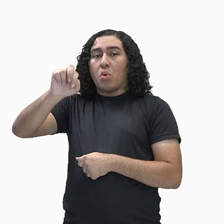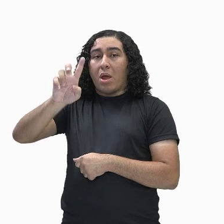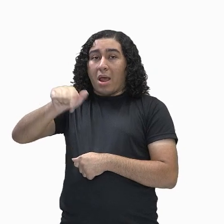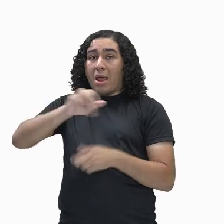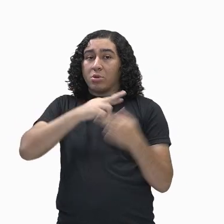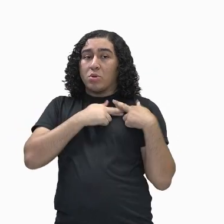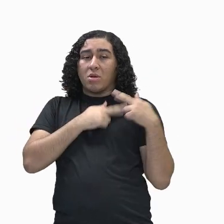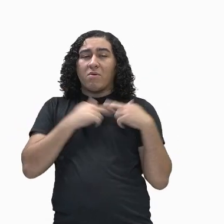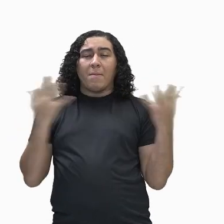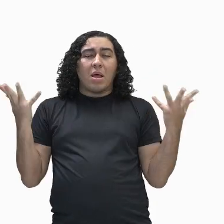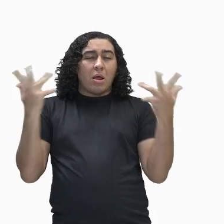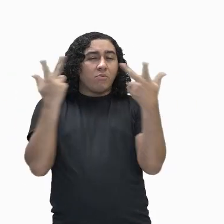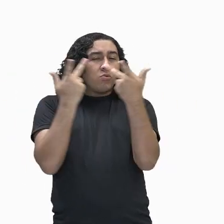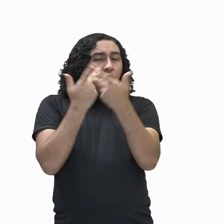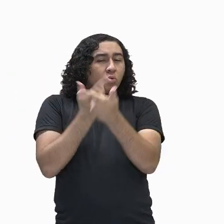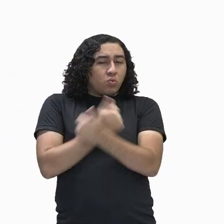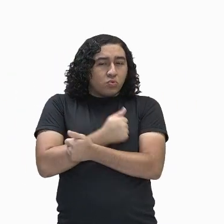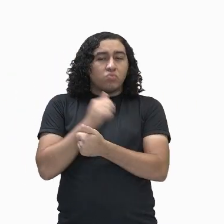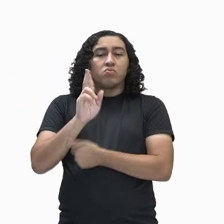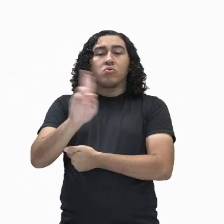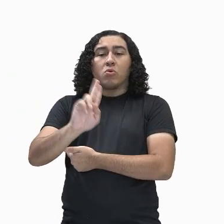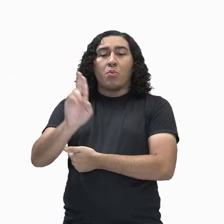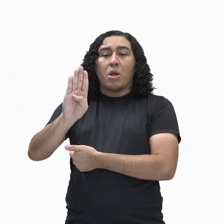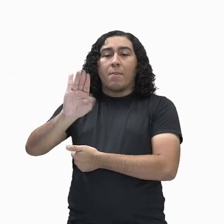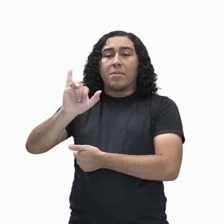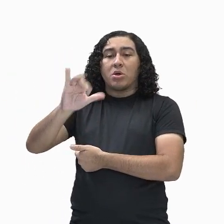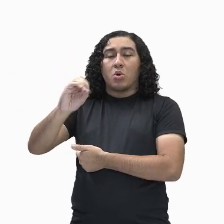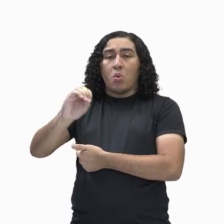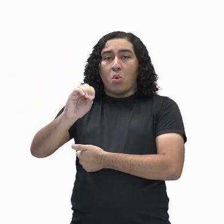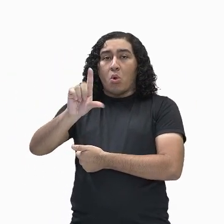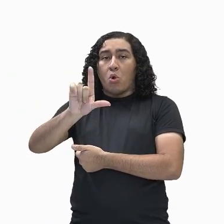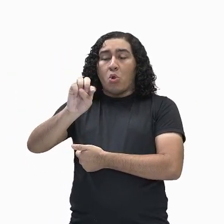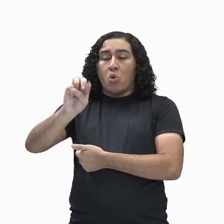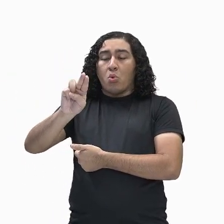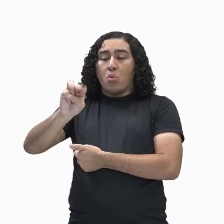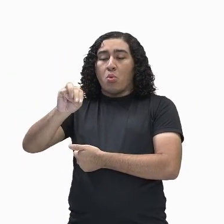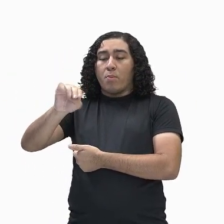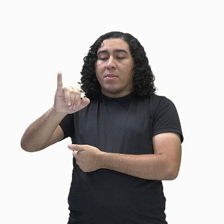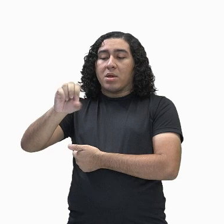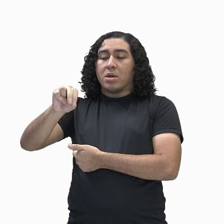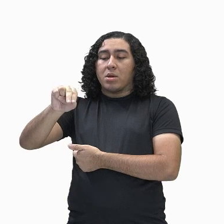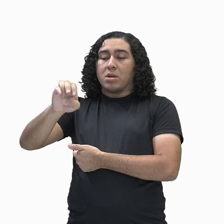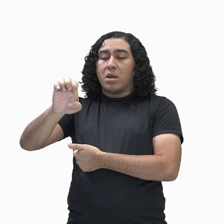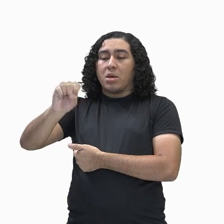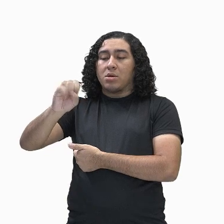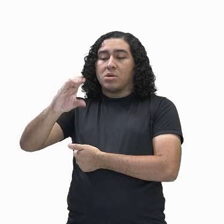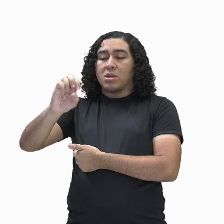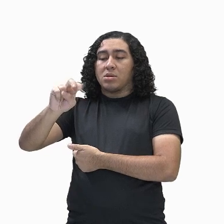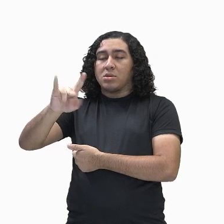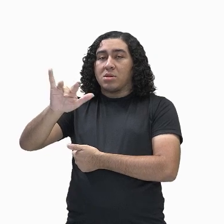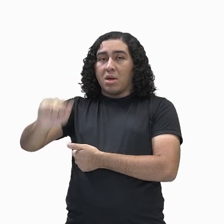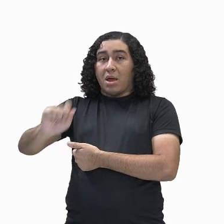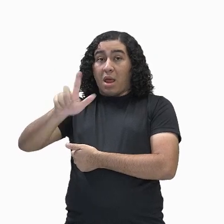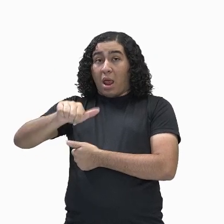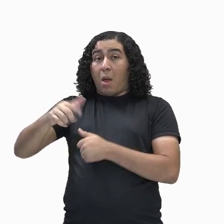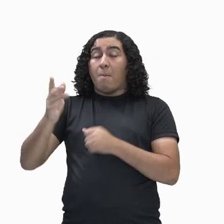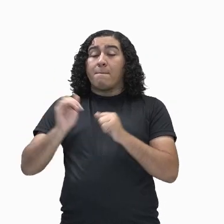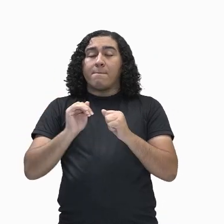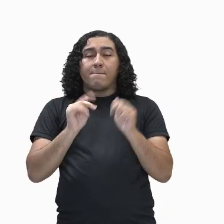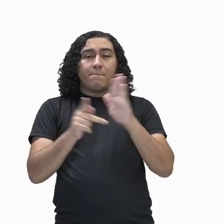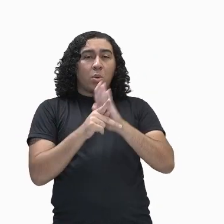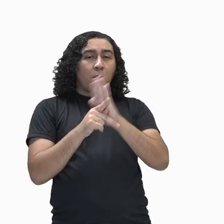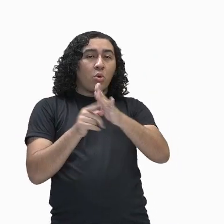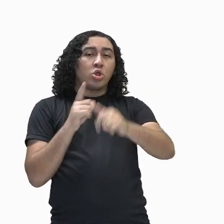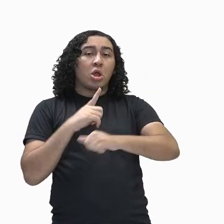da natureza conhecido como bioluminescência. Trata-se basicamente de um processo de emissão